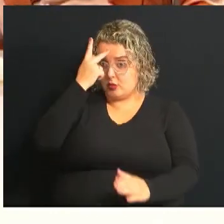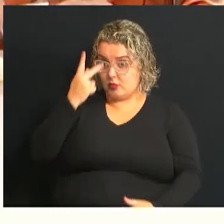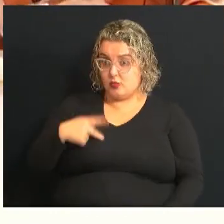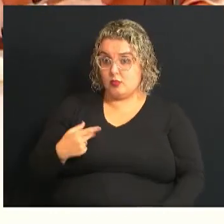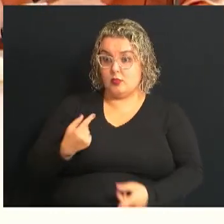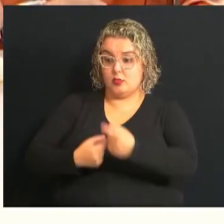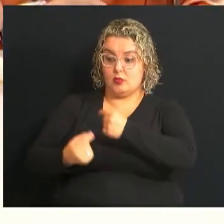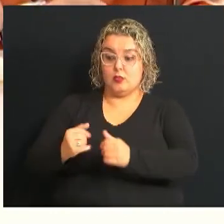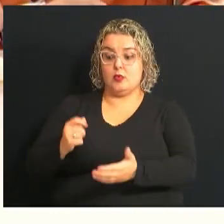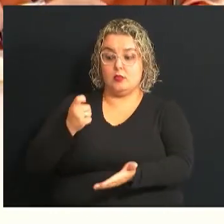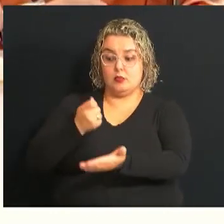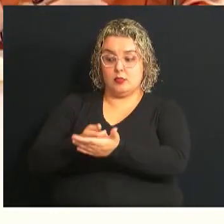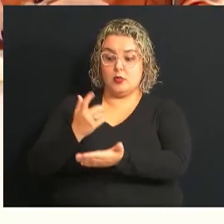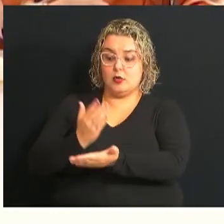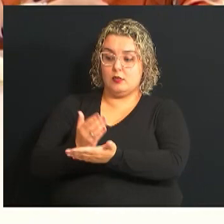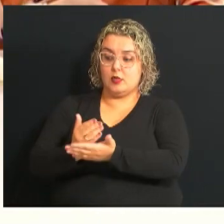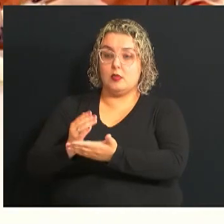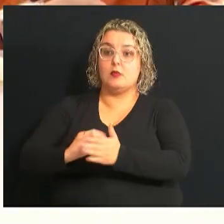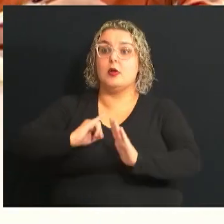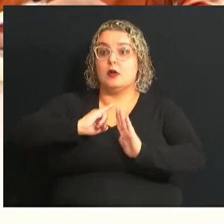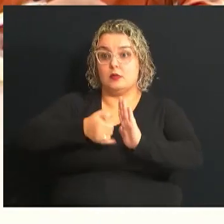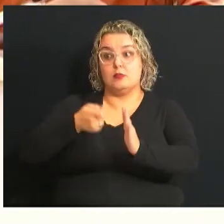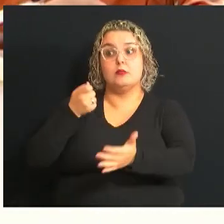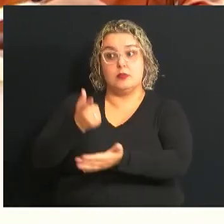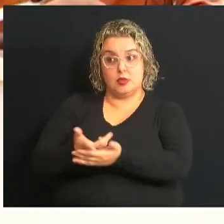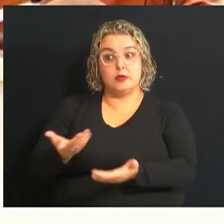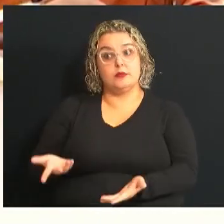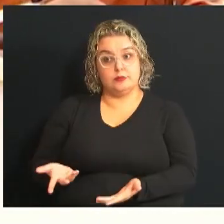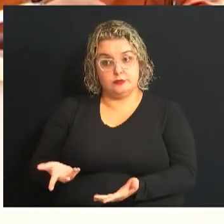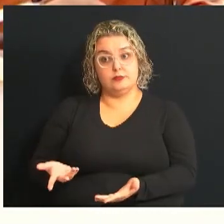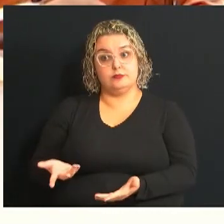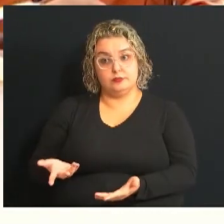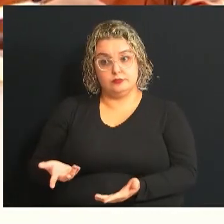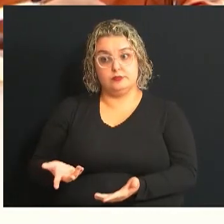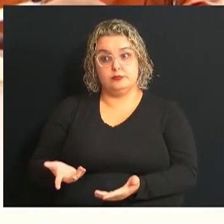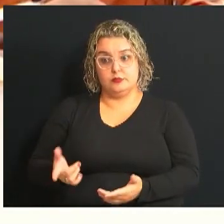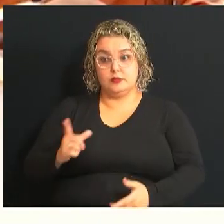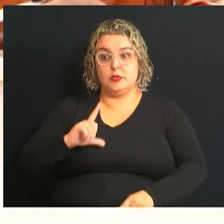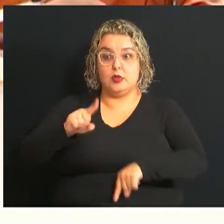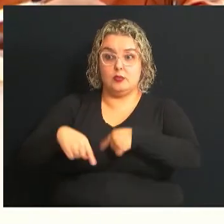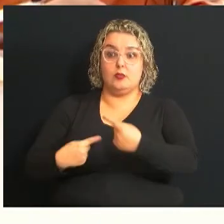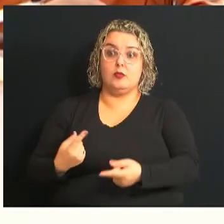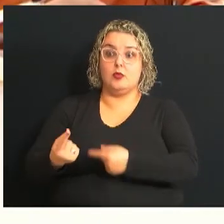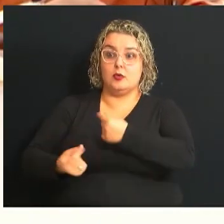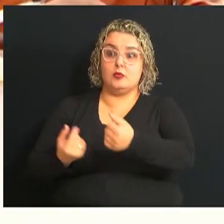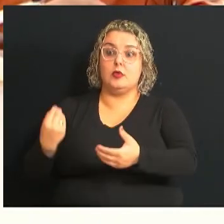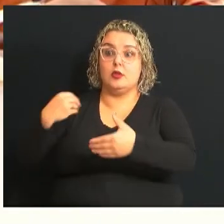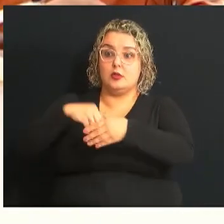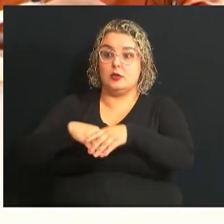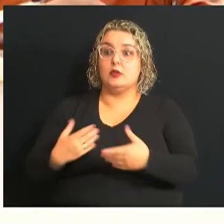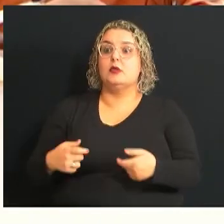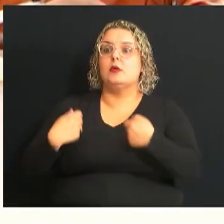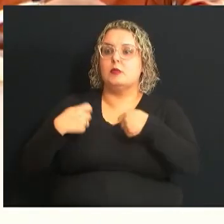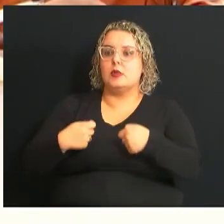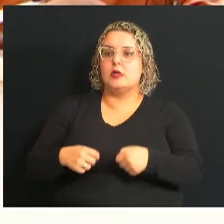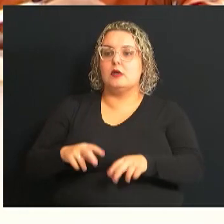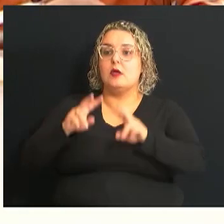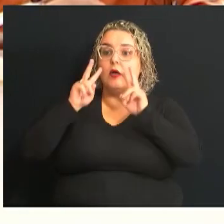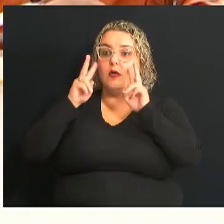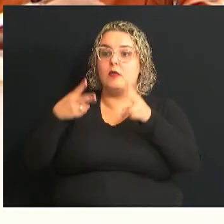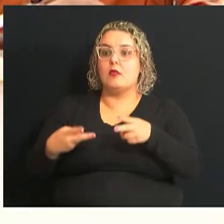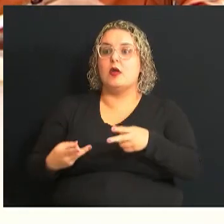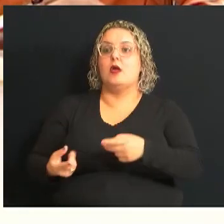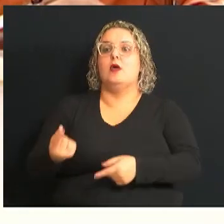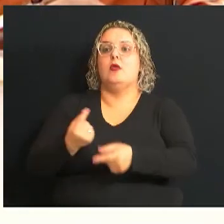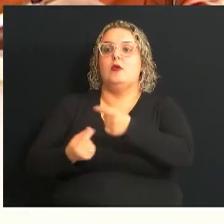um imóvel, você paga juros, né? Então tem um outro valor embutido. Então é preciso ver o valor final que vai ficar